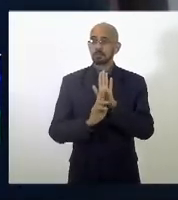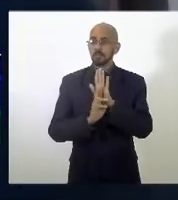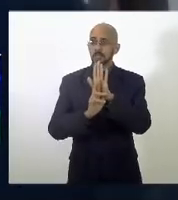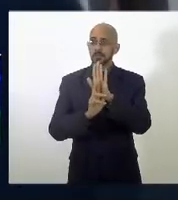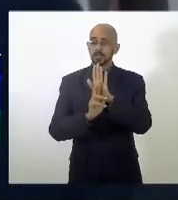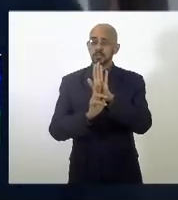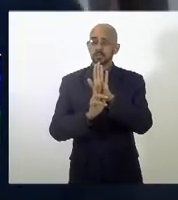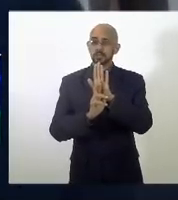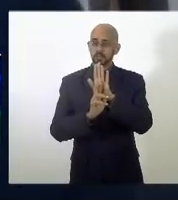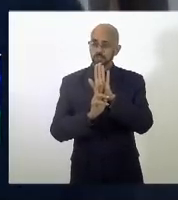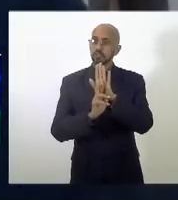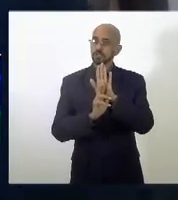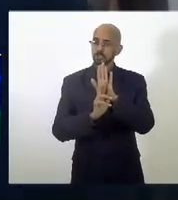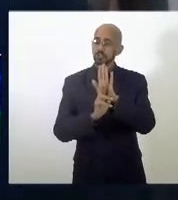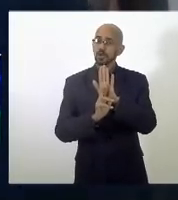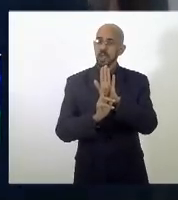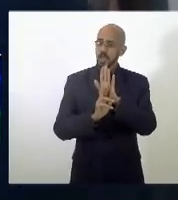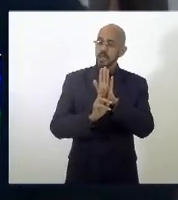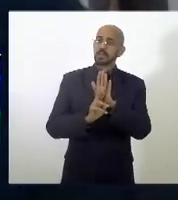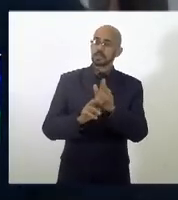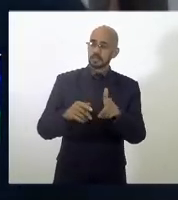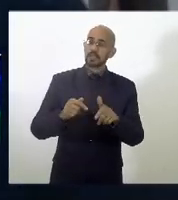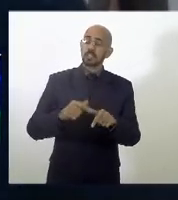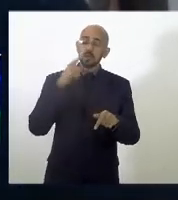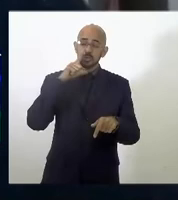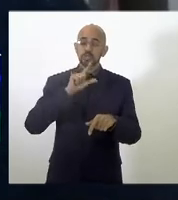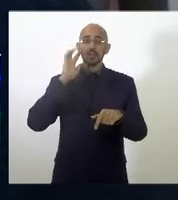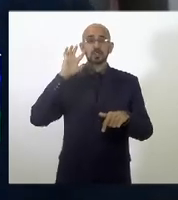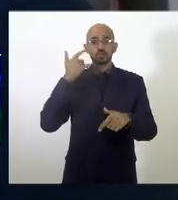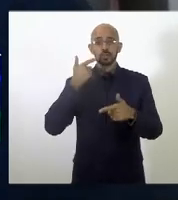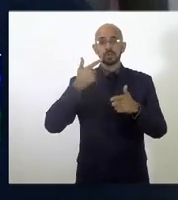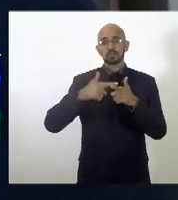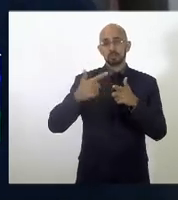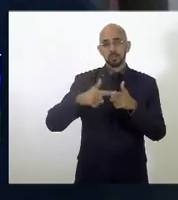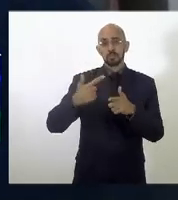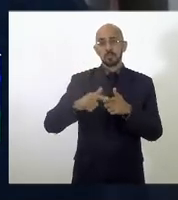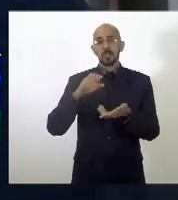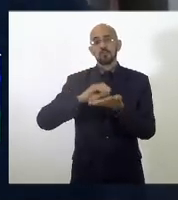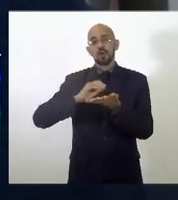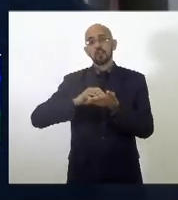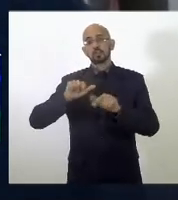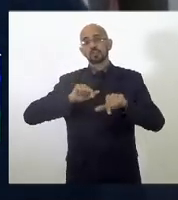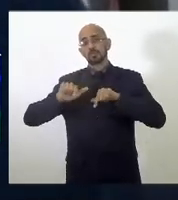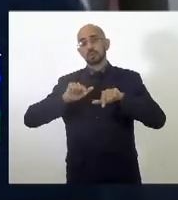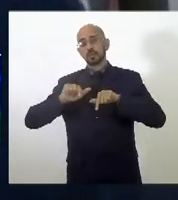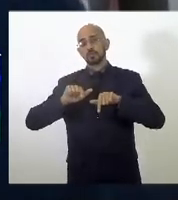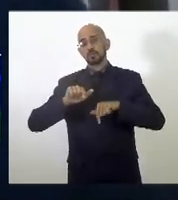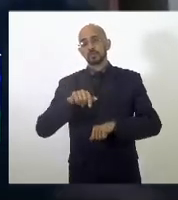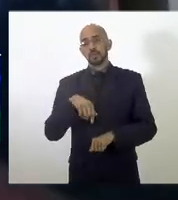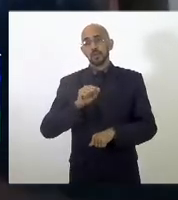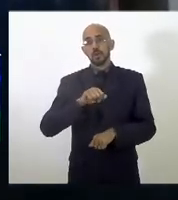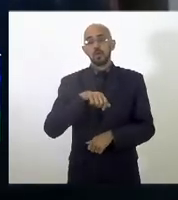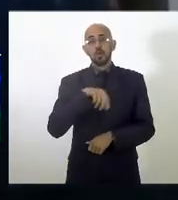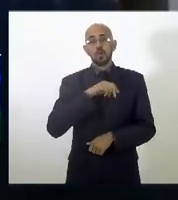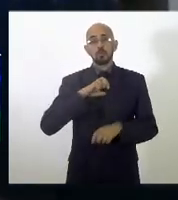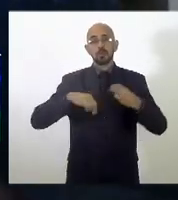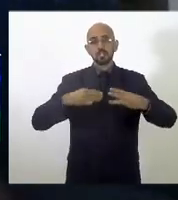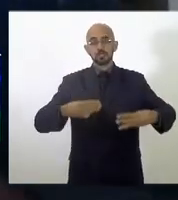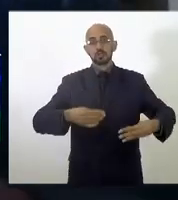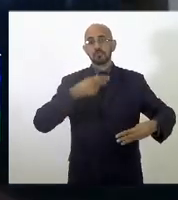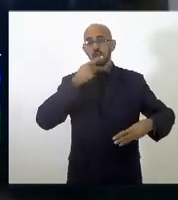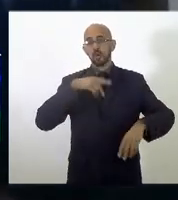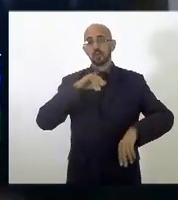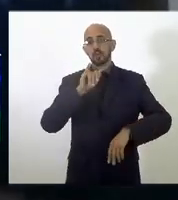do desemprego no país. O governo federal, o Paulo Guedes, disse que o IBGE está na idade da pedra lascada porque falou